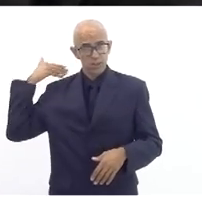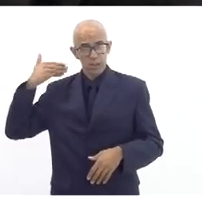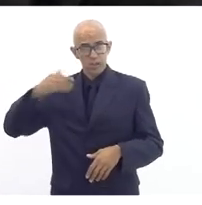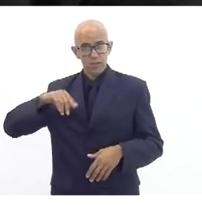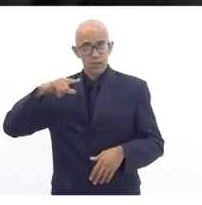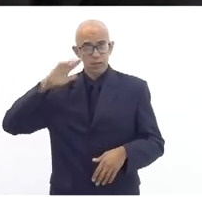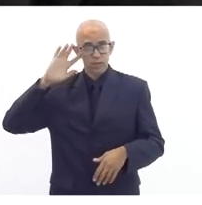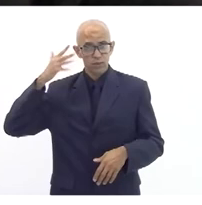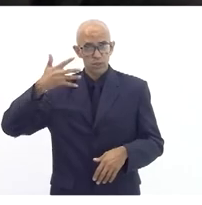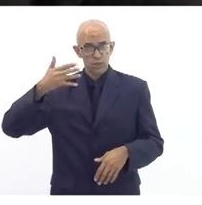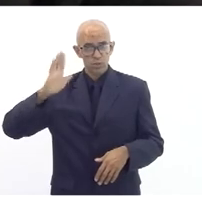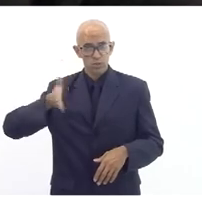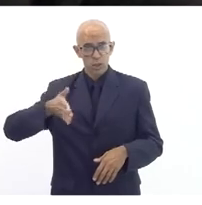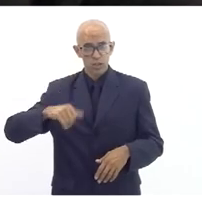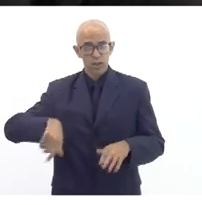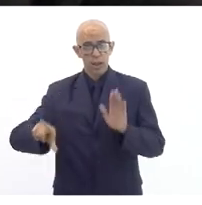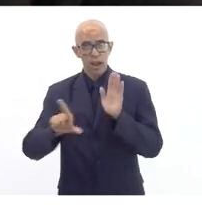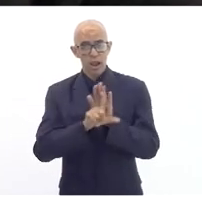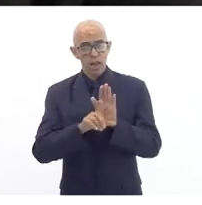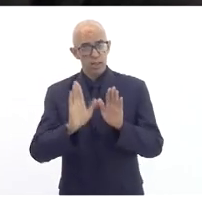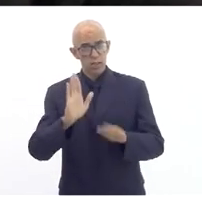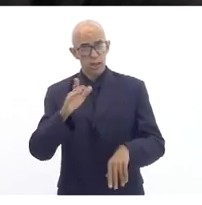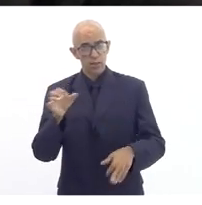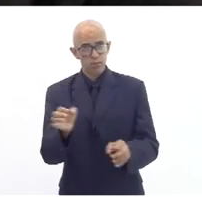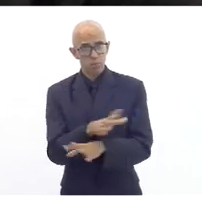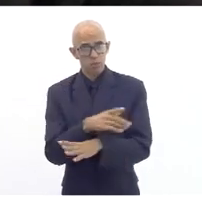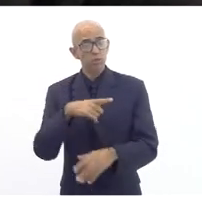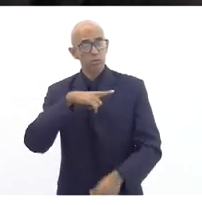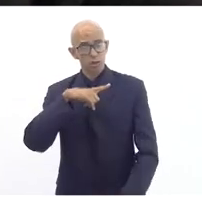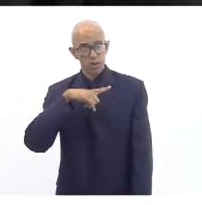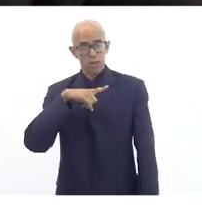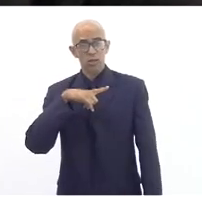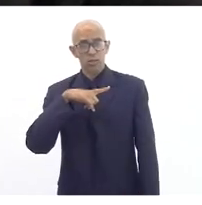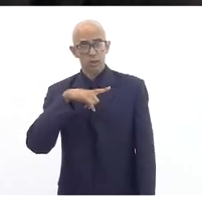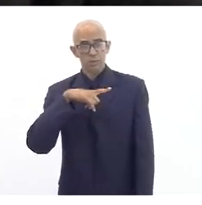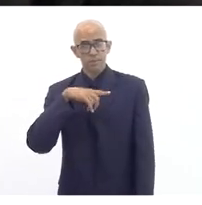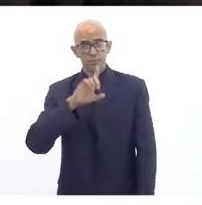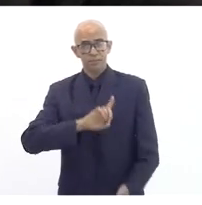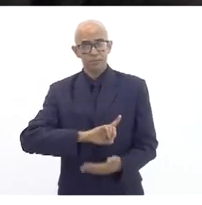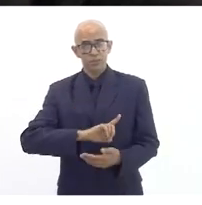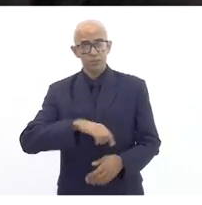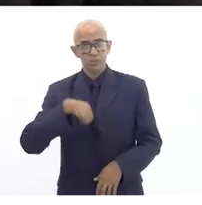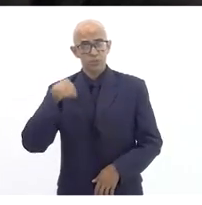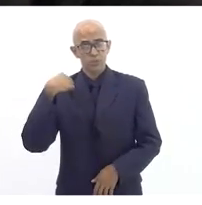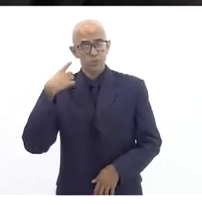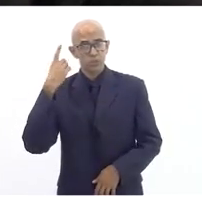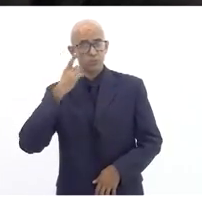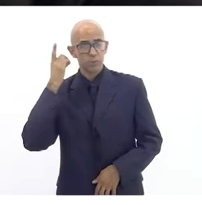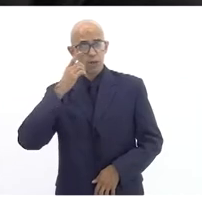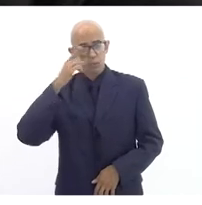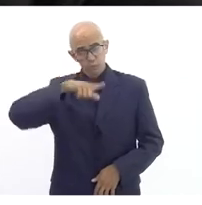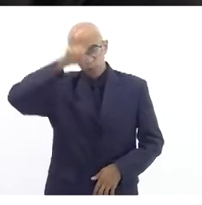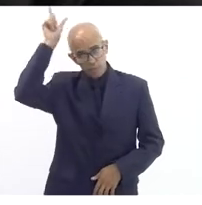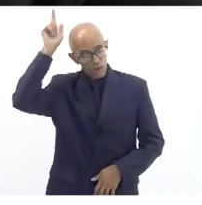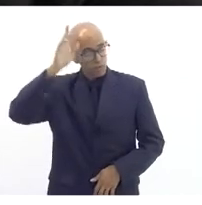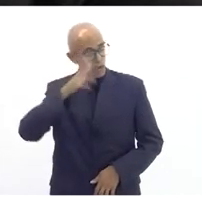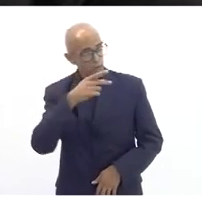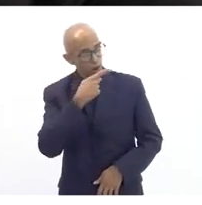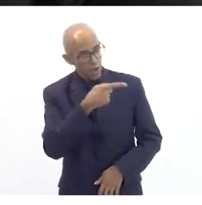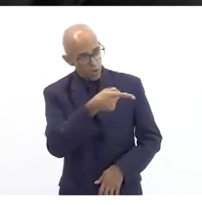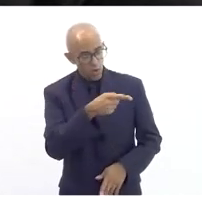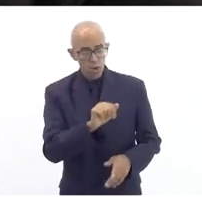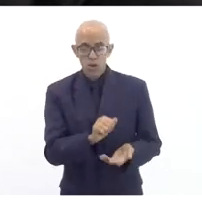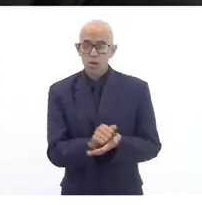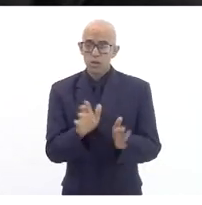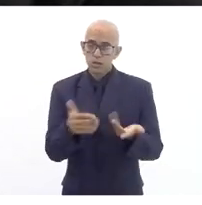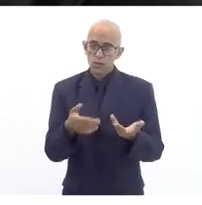aqui da Casa Estadual, aqui da Casa Legislativa, que o doutor Luiz Paulo já relatou. Então, seria interessante, penso aqui, uma